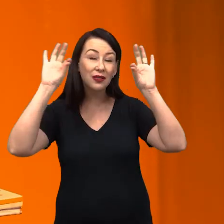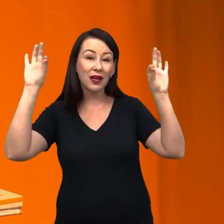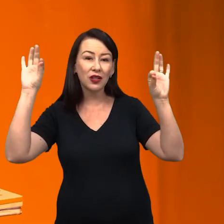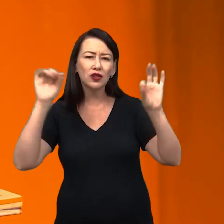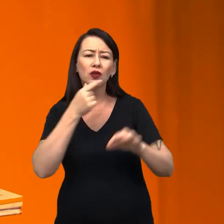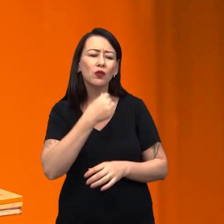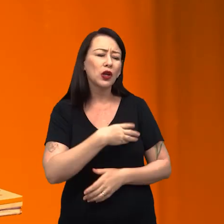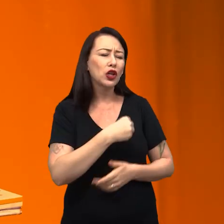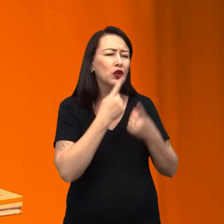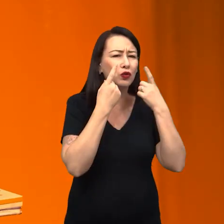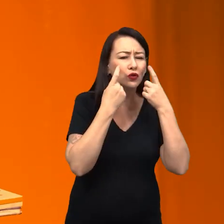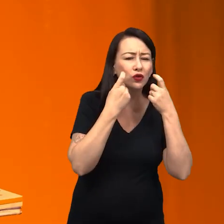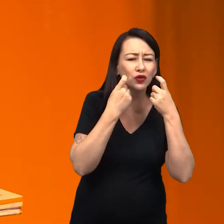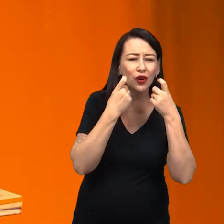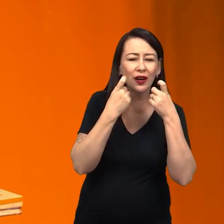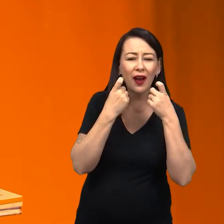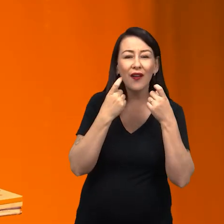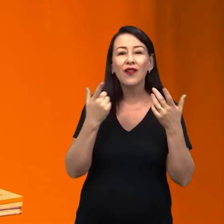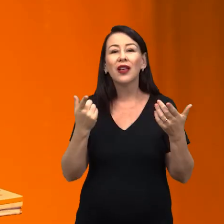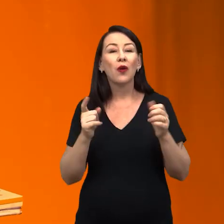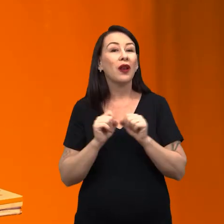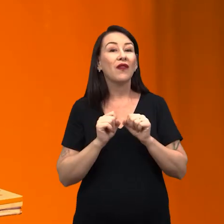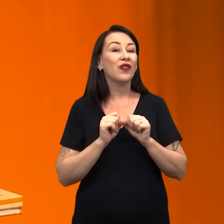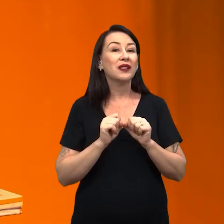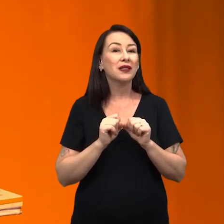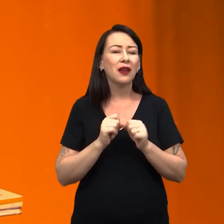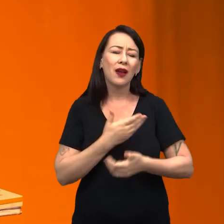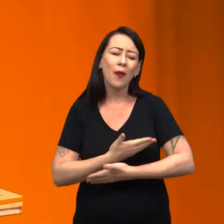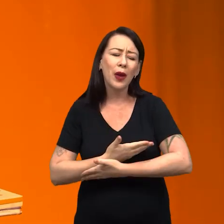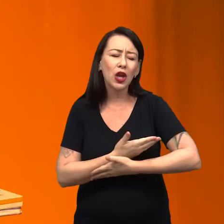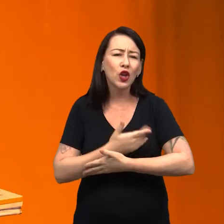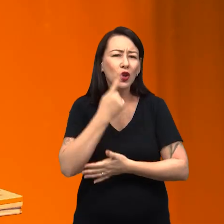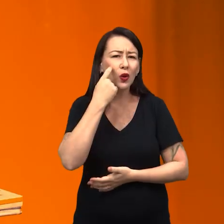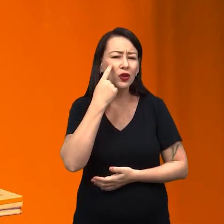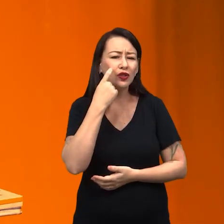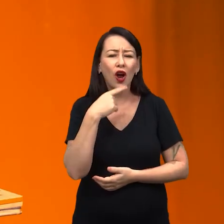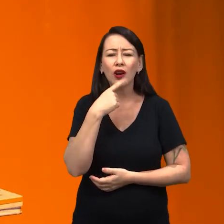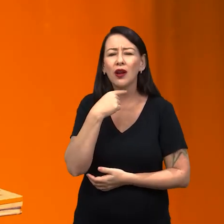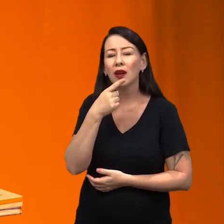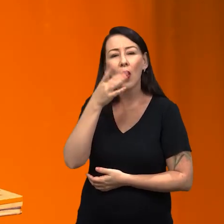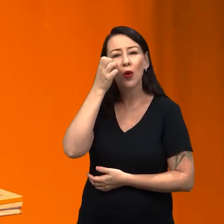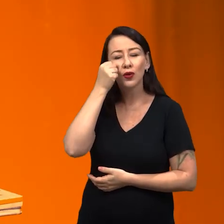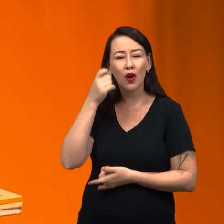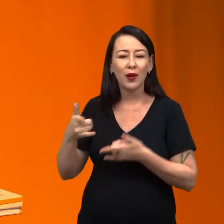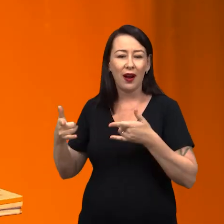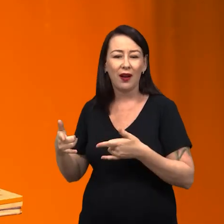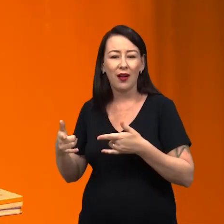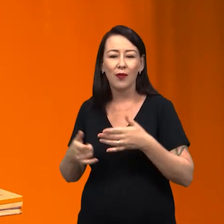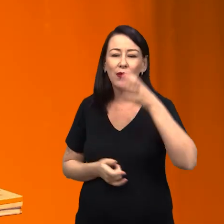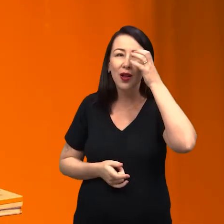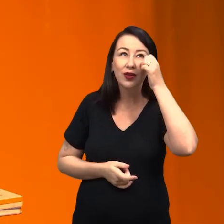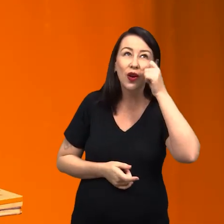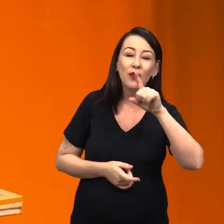chorava do frio que fazia. Menino que chora não dorme na cama, dorme lá no céu